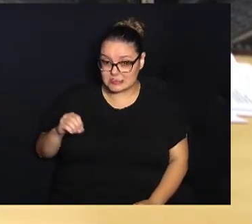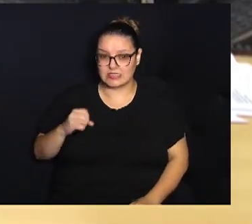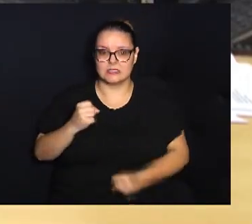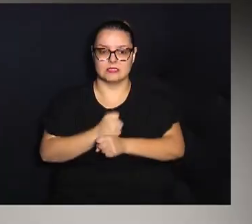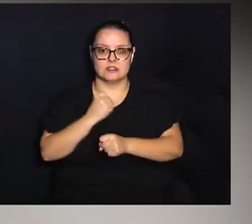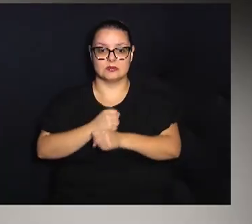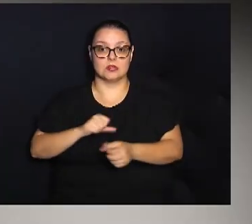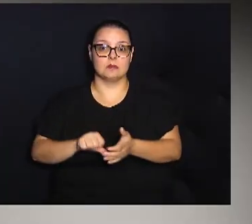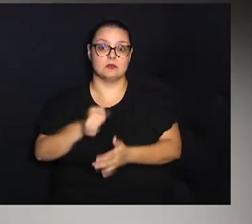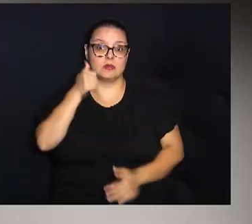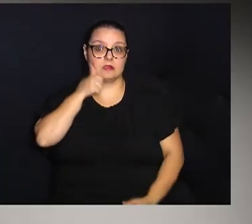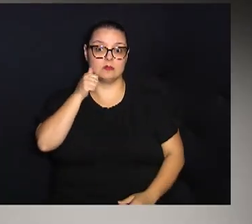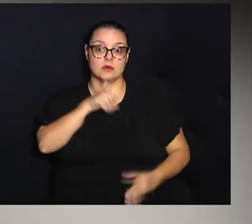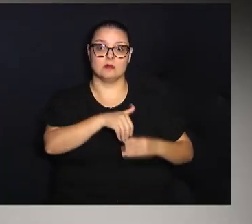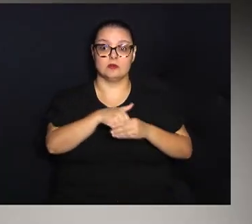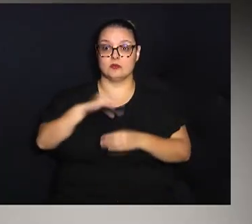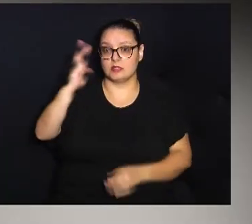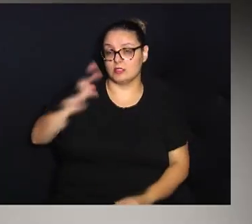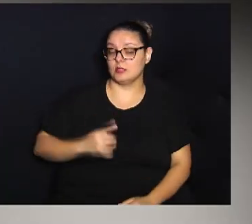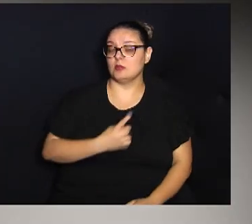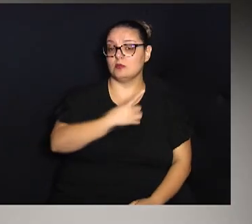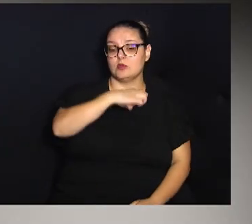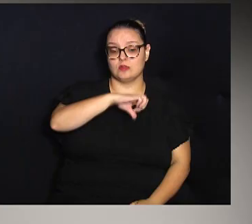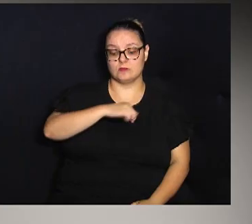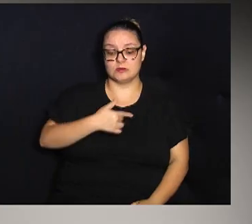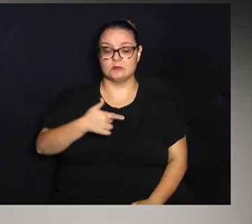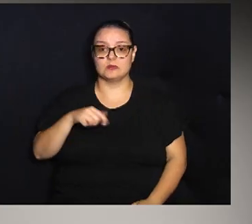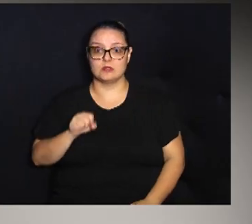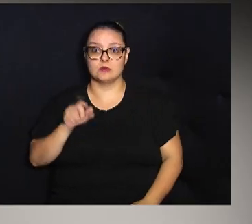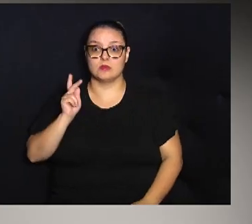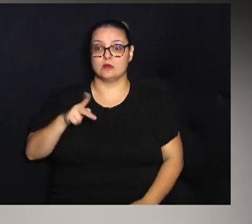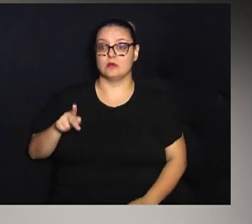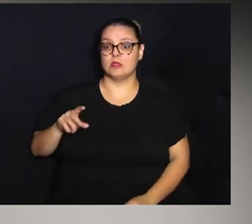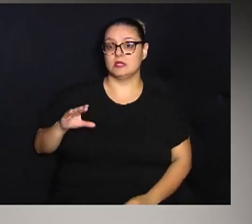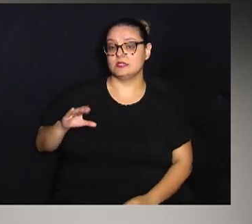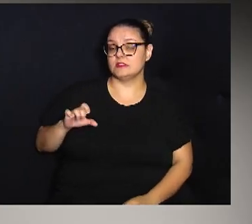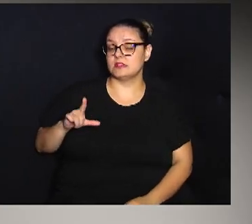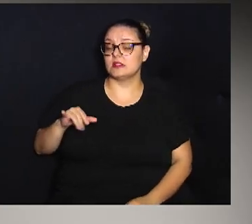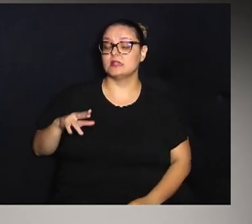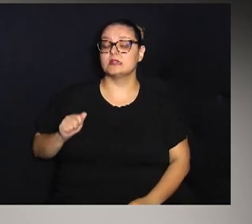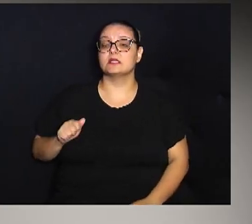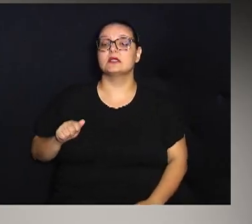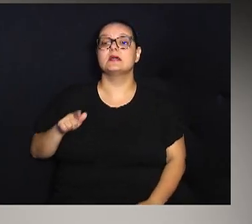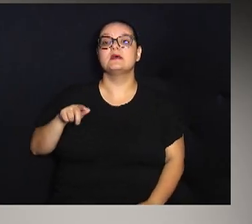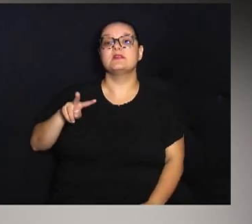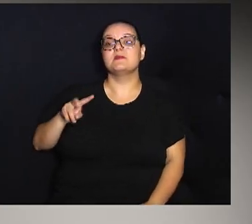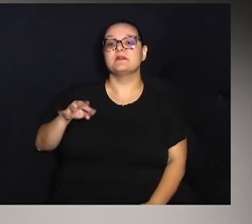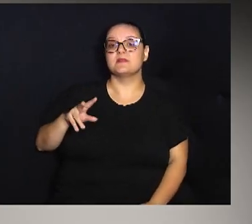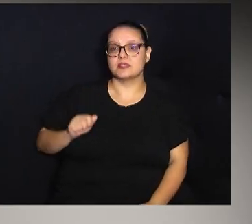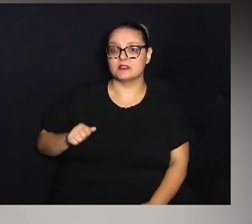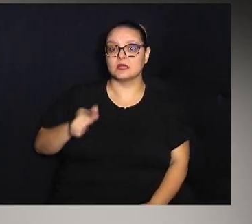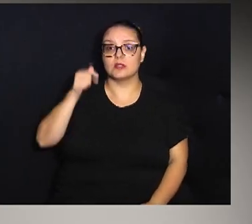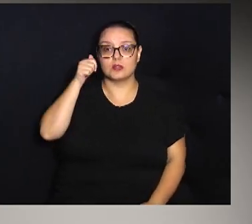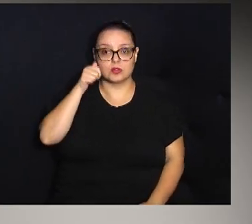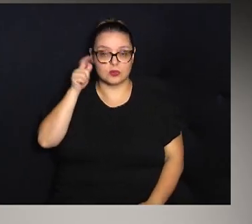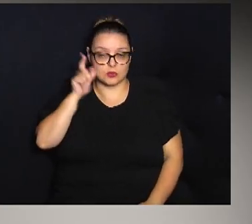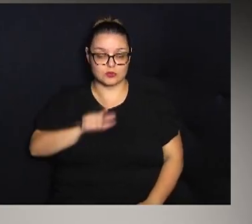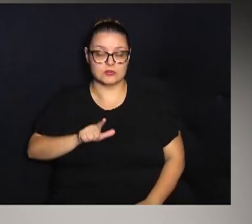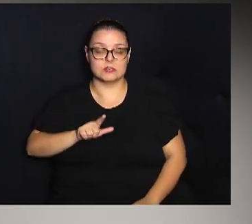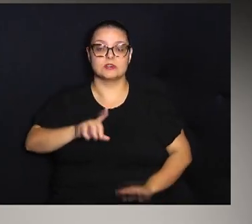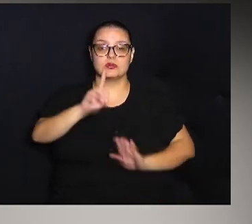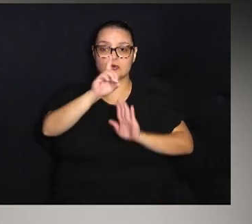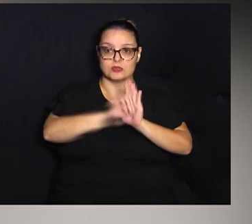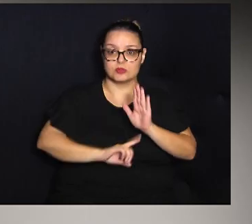votou no Brasil. Em 1928, a professora Celina Guimarães Viana conseguiu o direito de ir às urnas na cidade